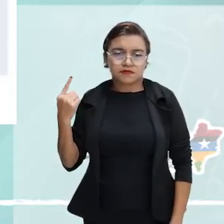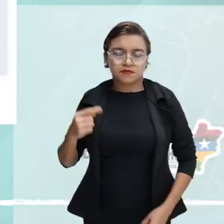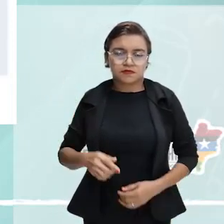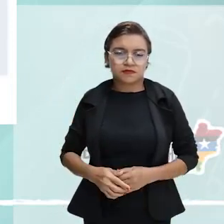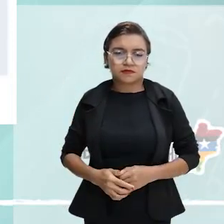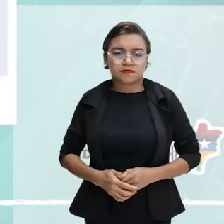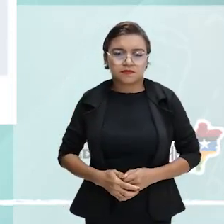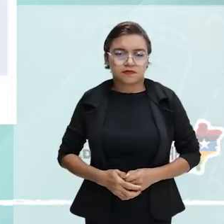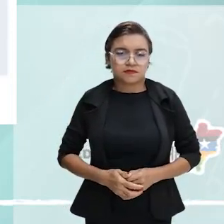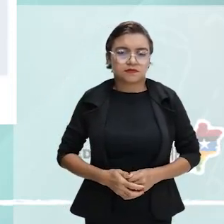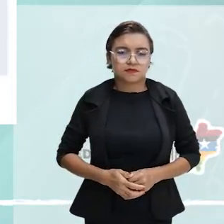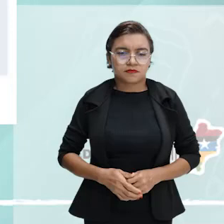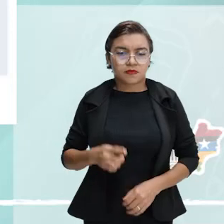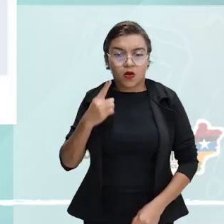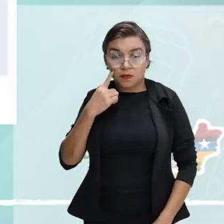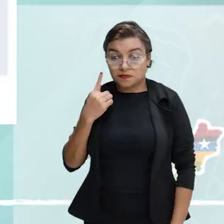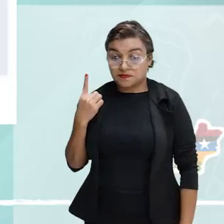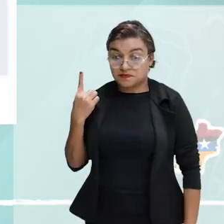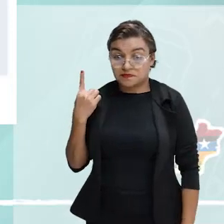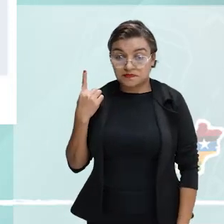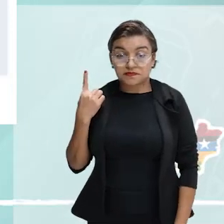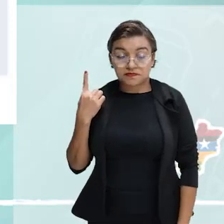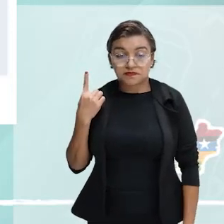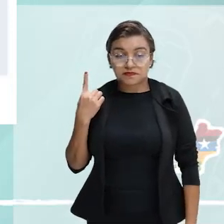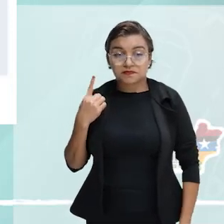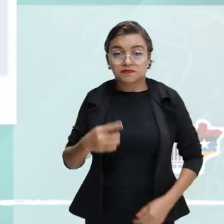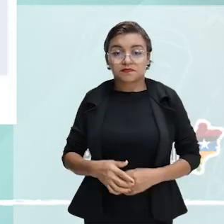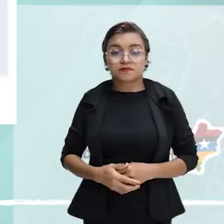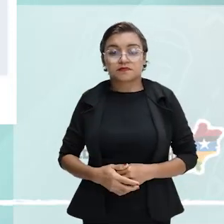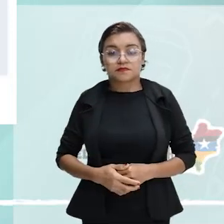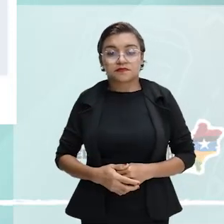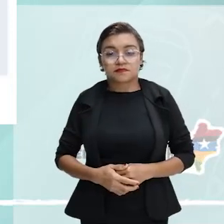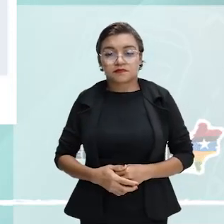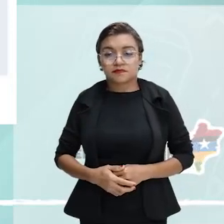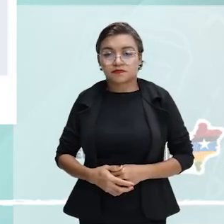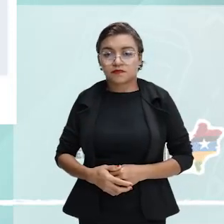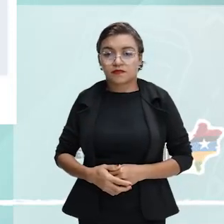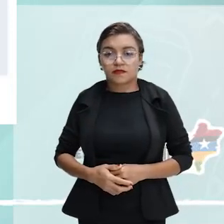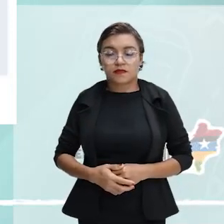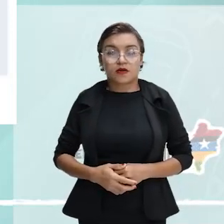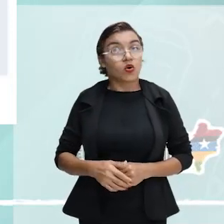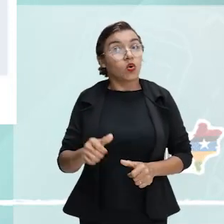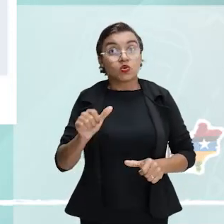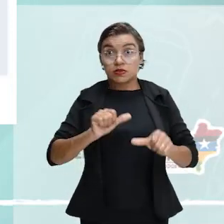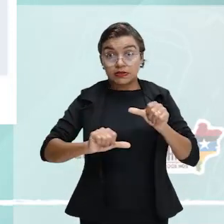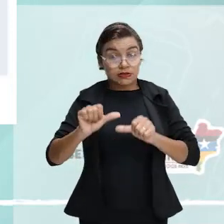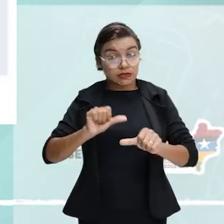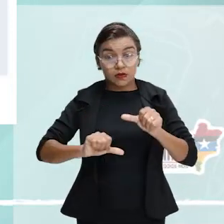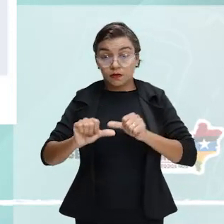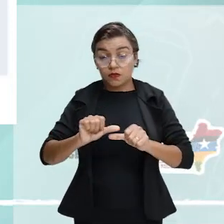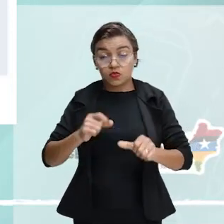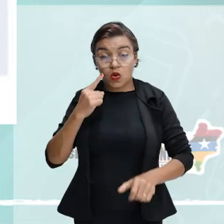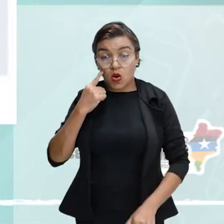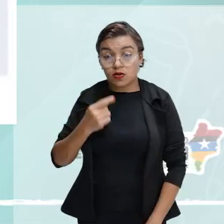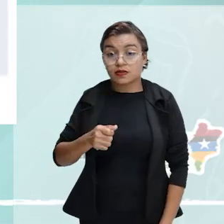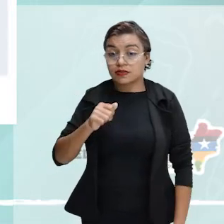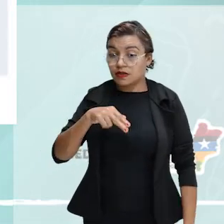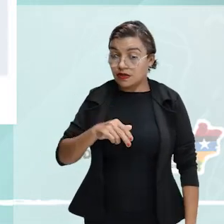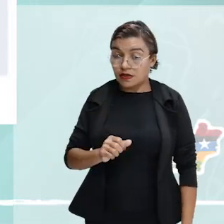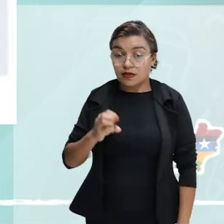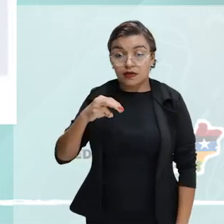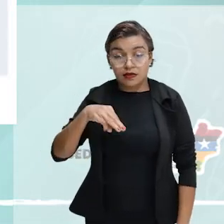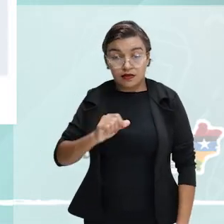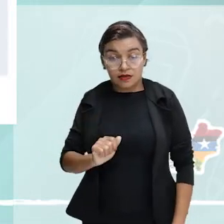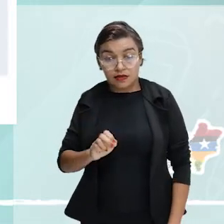cujas. Quanto, quantos, quanta, quantos. E os que não variam, que, quem e